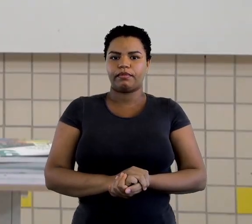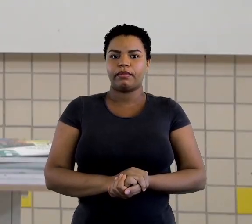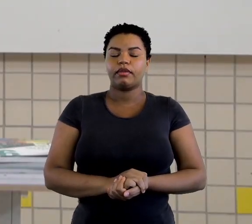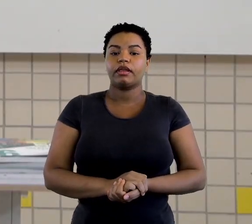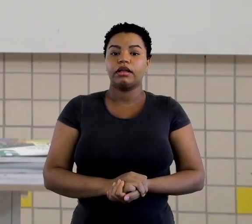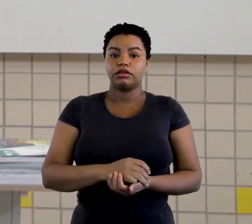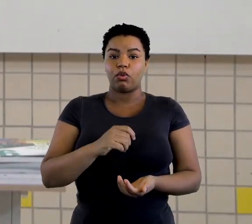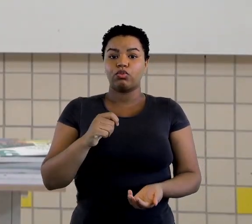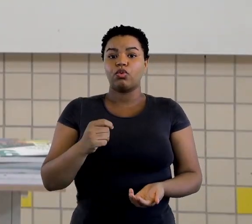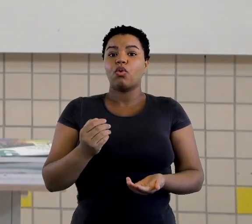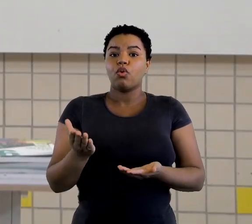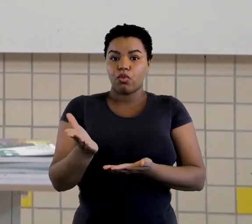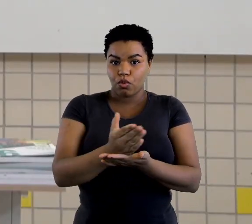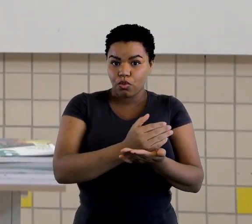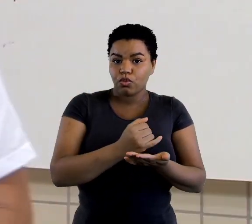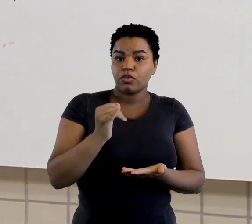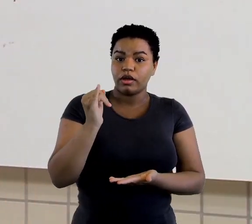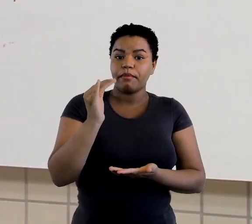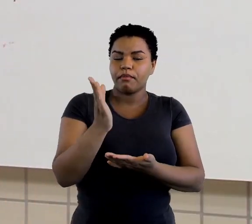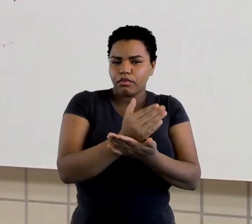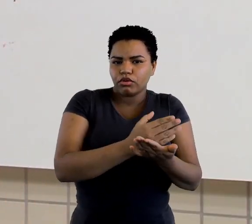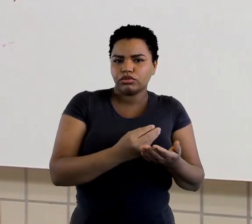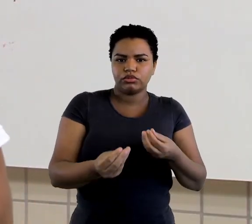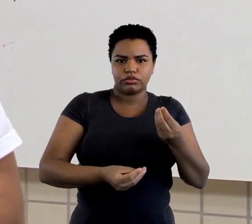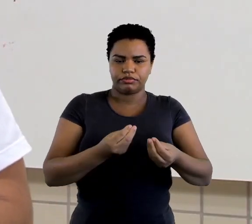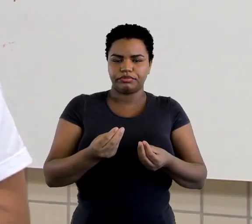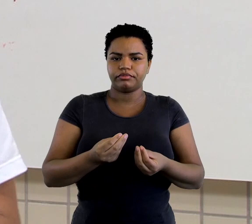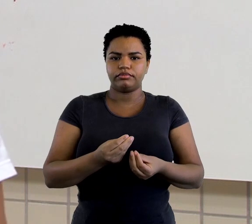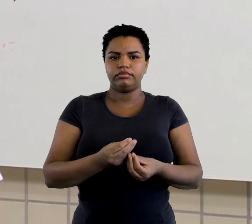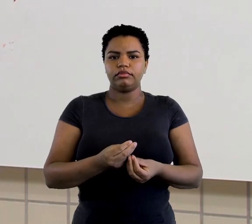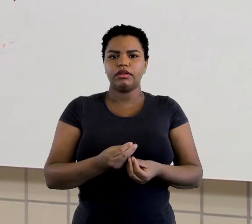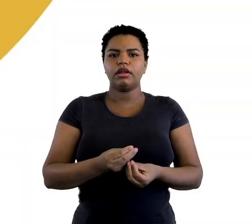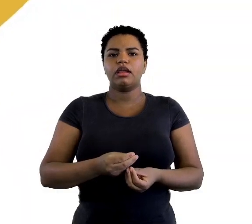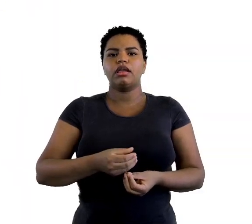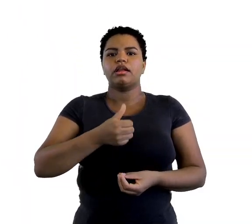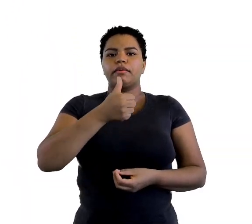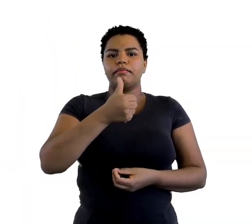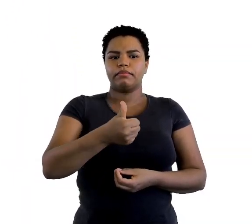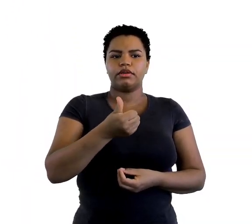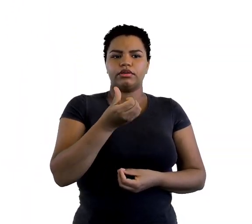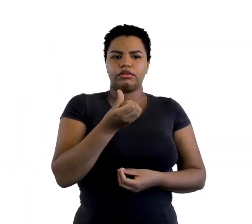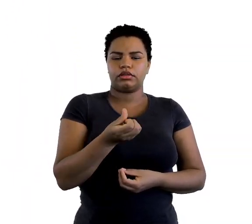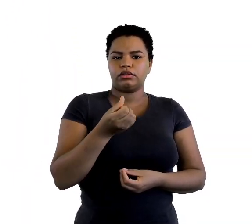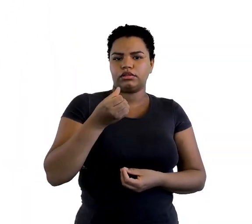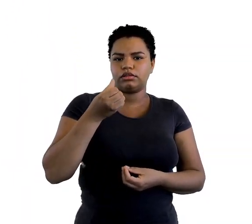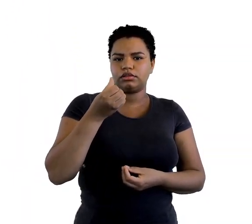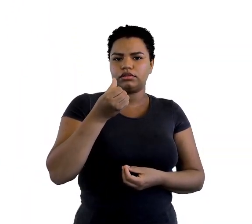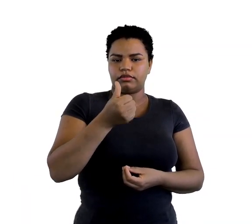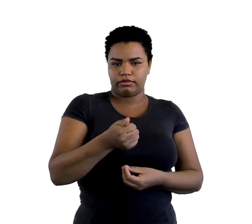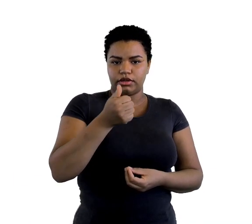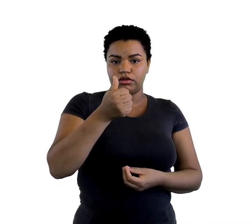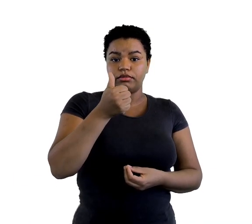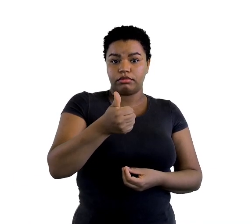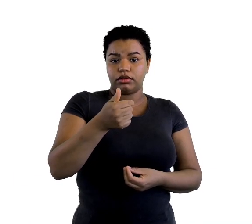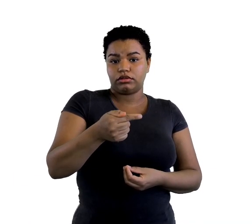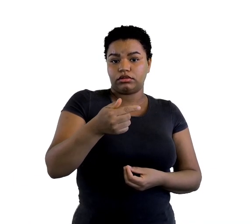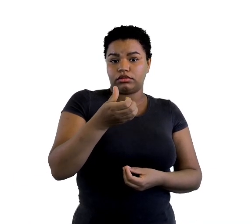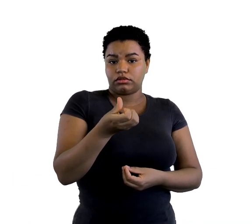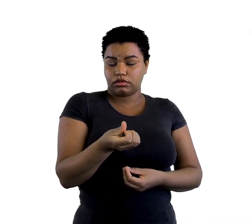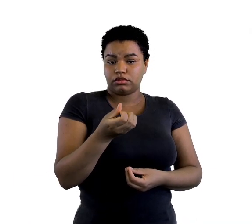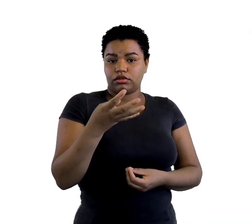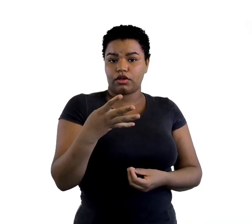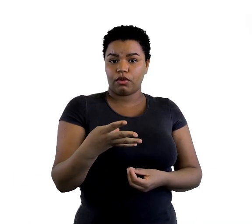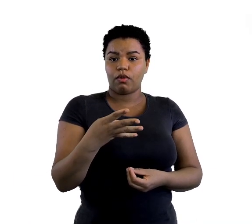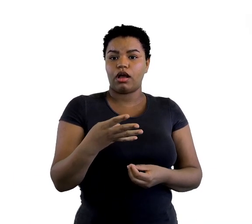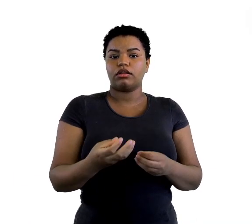de impostos. A Inglaterra, a partir de 1764, criou uma série de leis. A primeira lei foi a Lei do Açúcar,